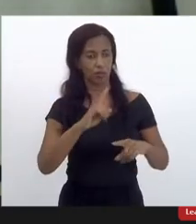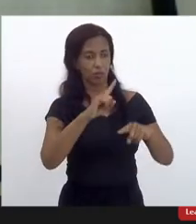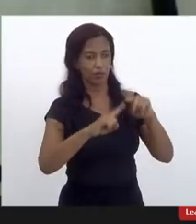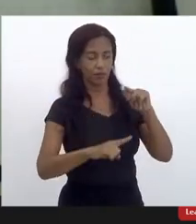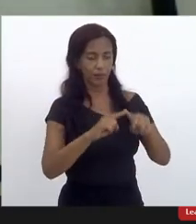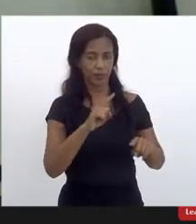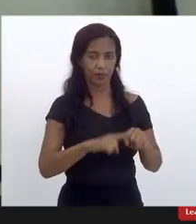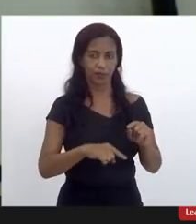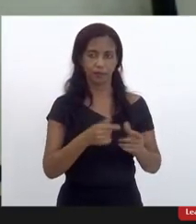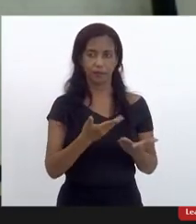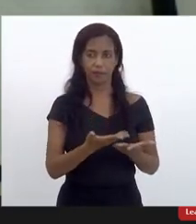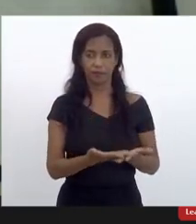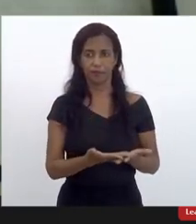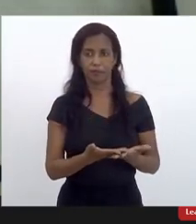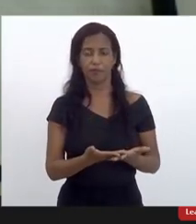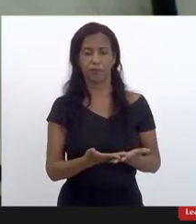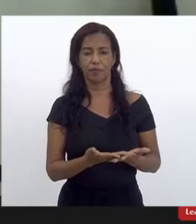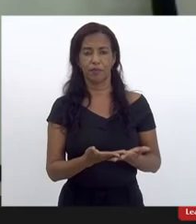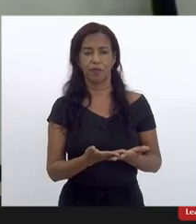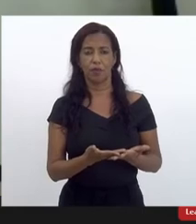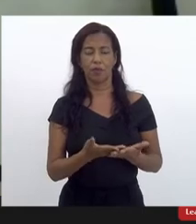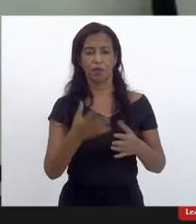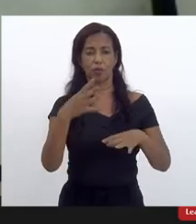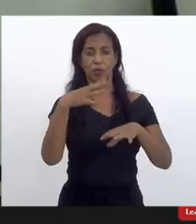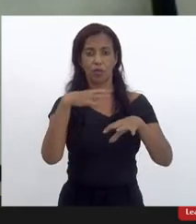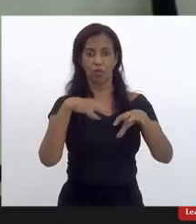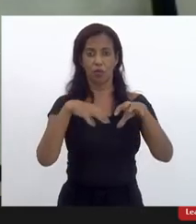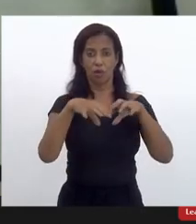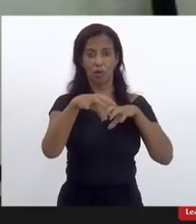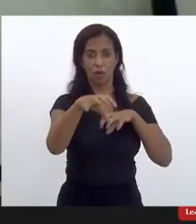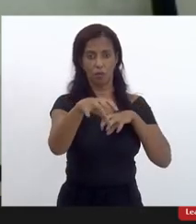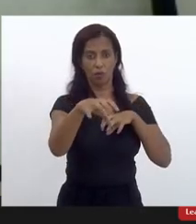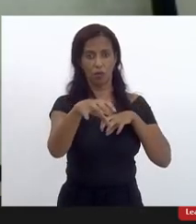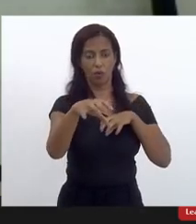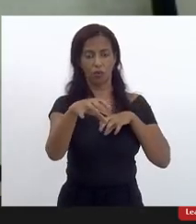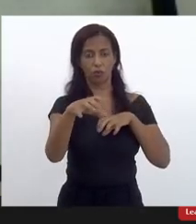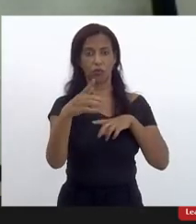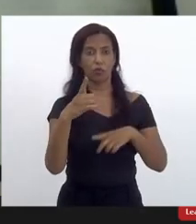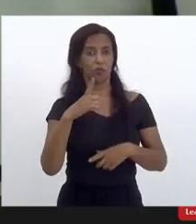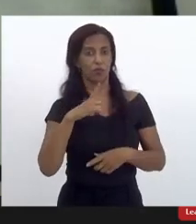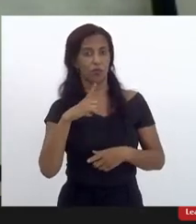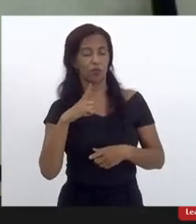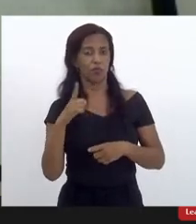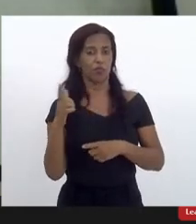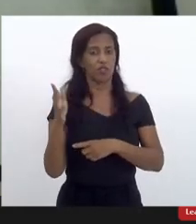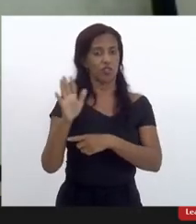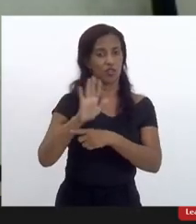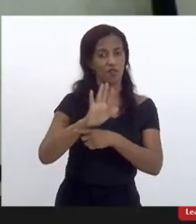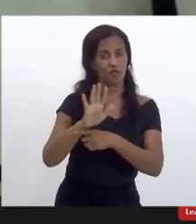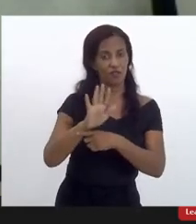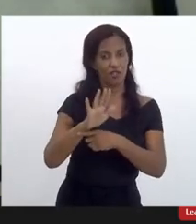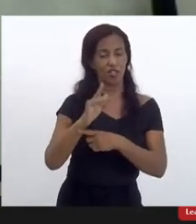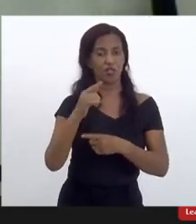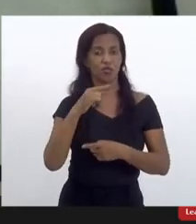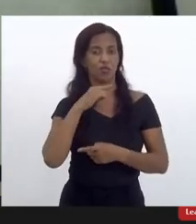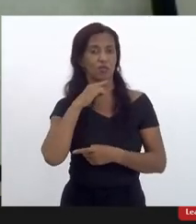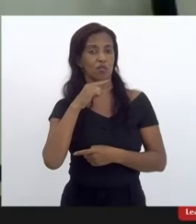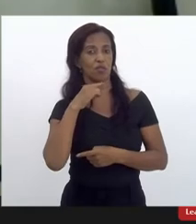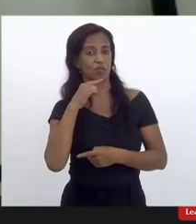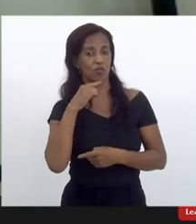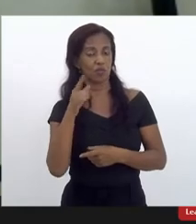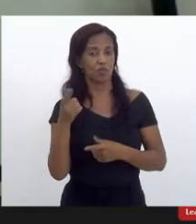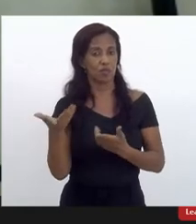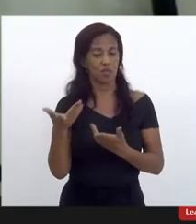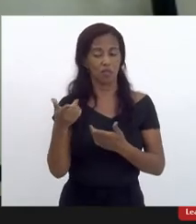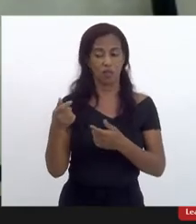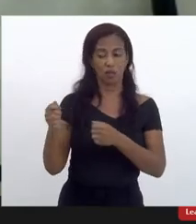material do ensino remoto com acesso online. Você tinha vídeo que você não conseguia fazer isso